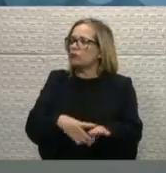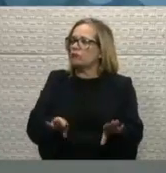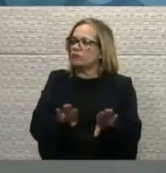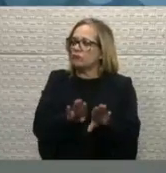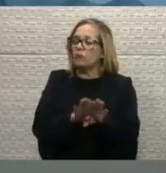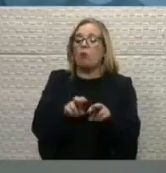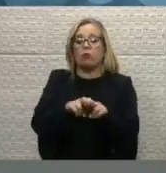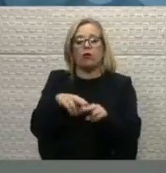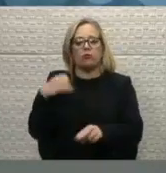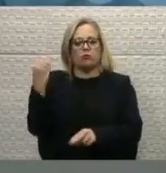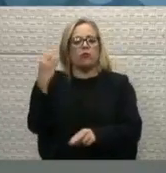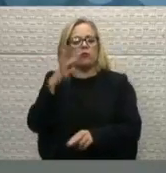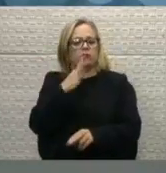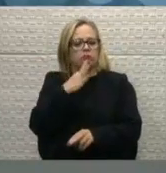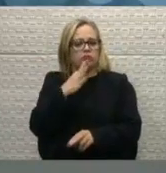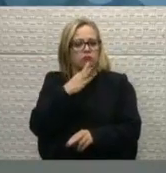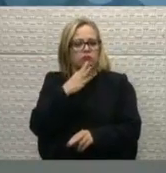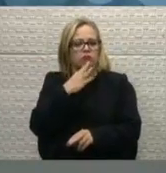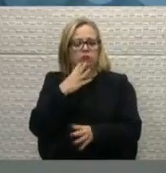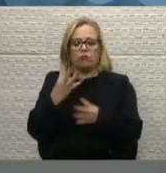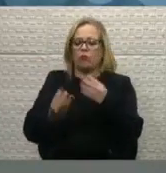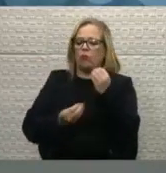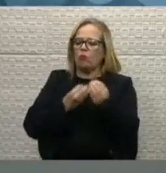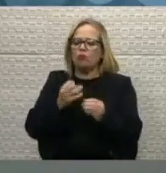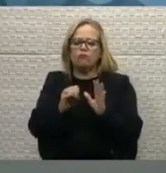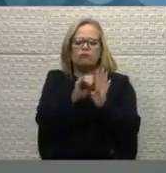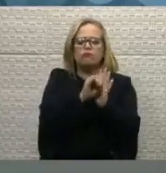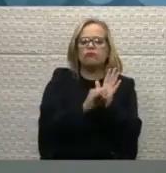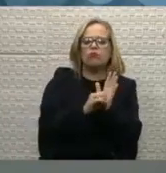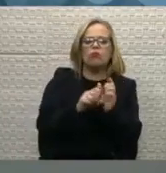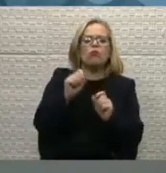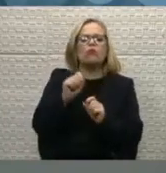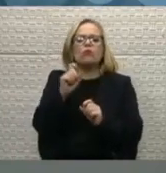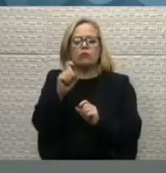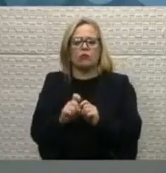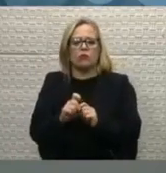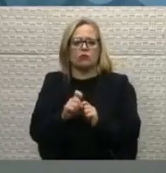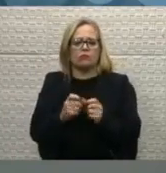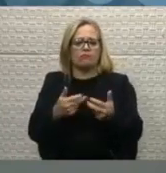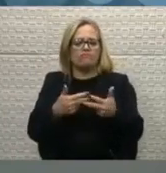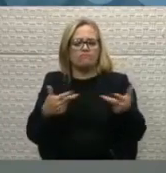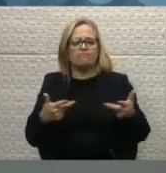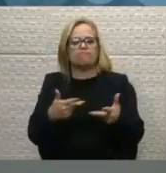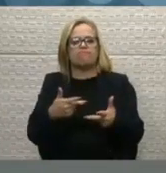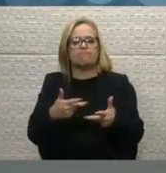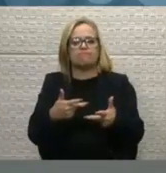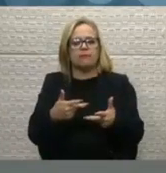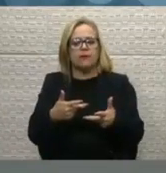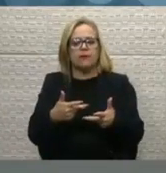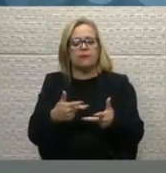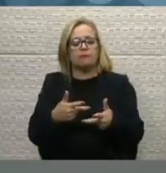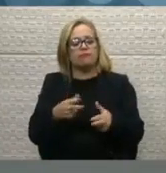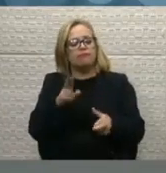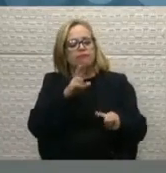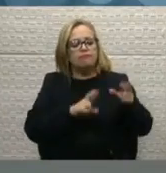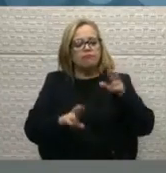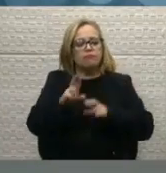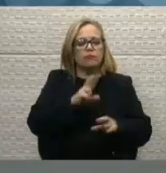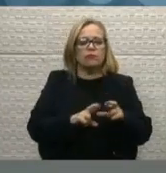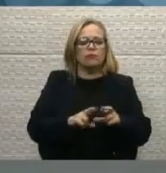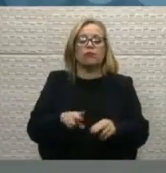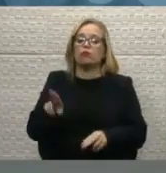que é importante conhecer como se determina, o que são esses elementos, para que seja possível observar depois as